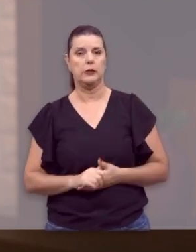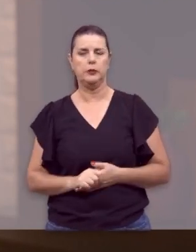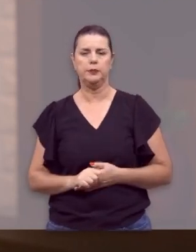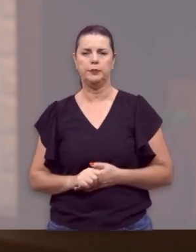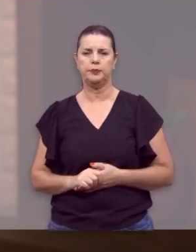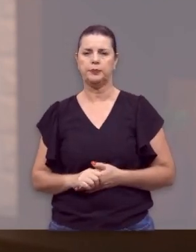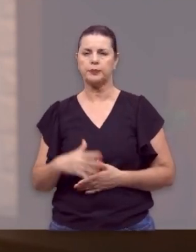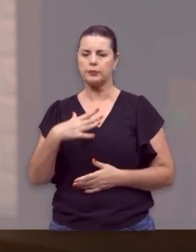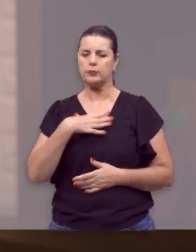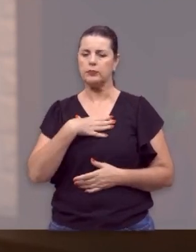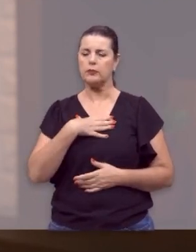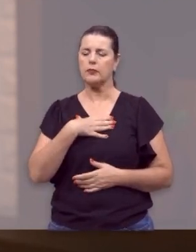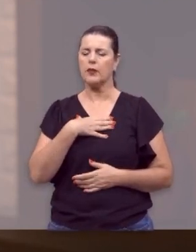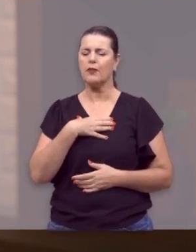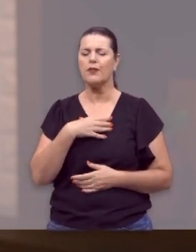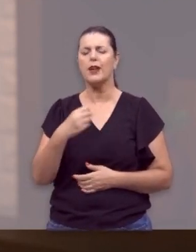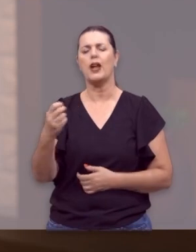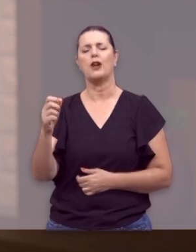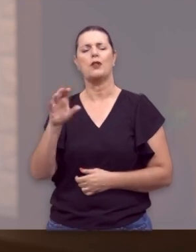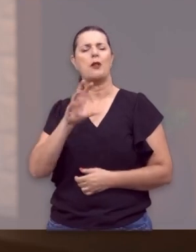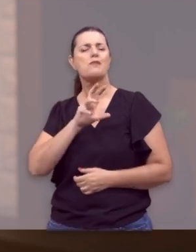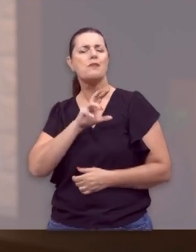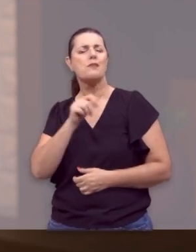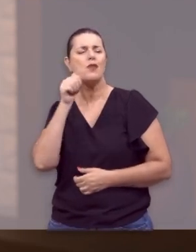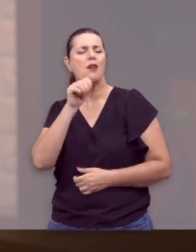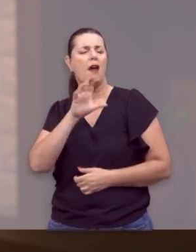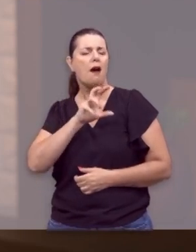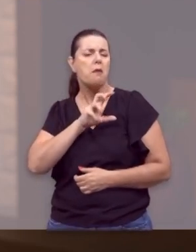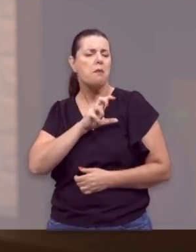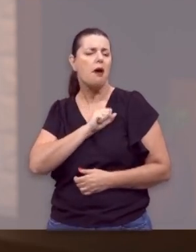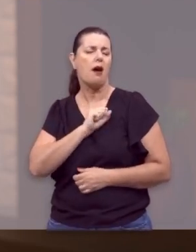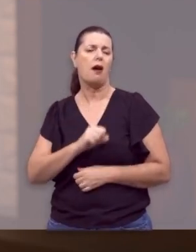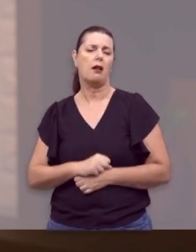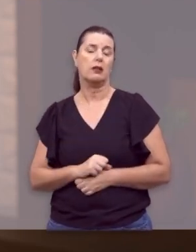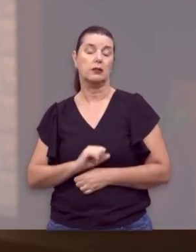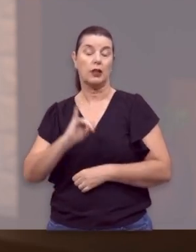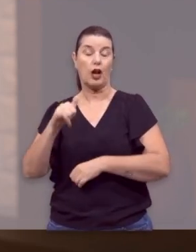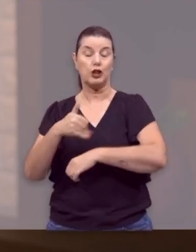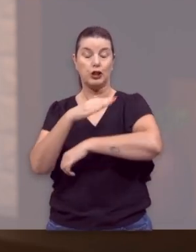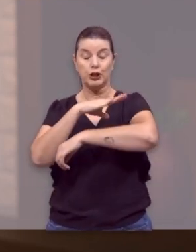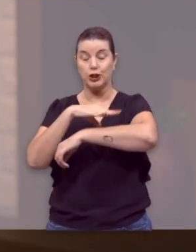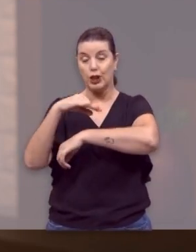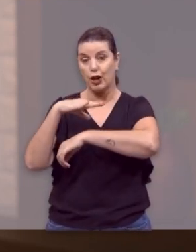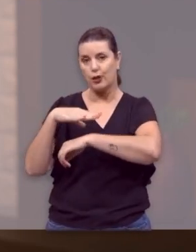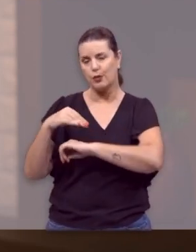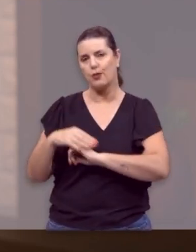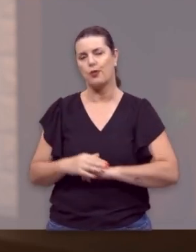era o filho da mulher amada, filha da Raquel. E o Jacó, de maneira